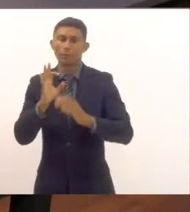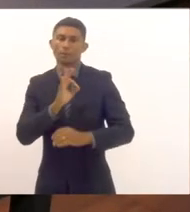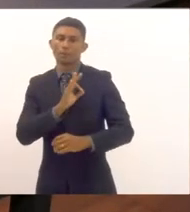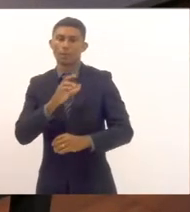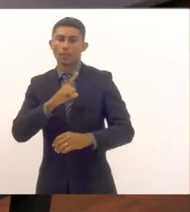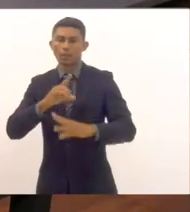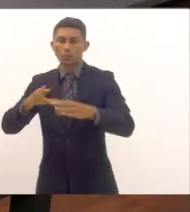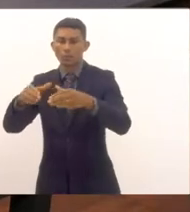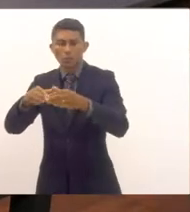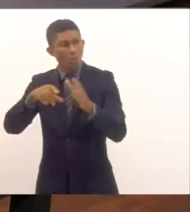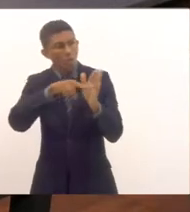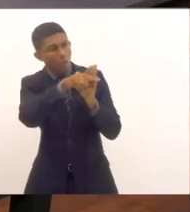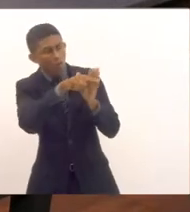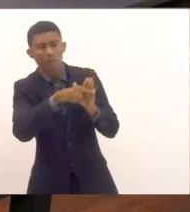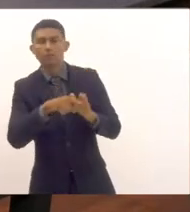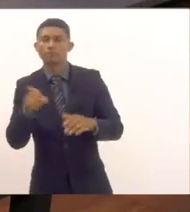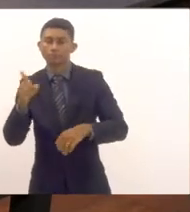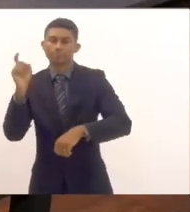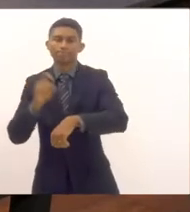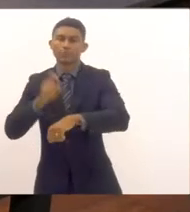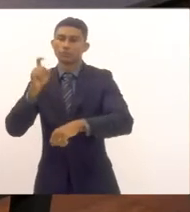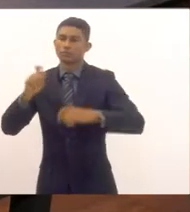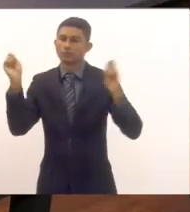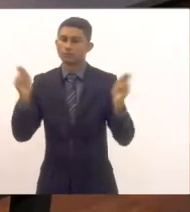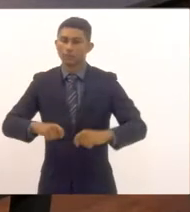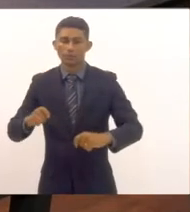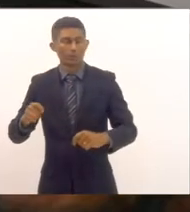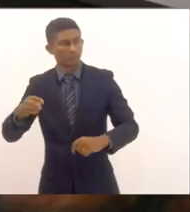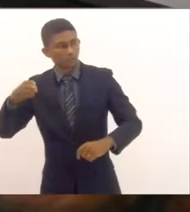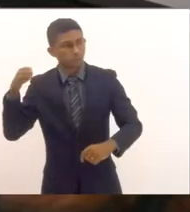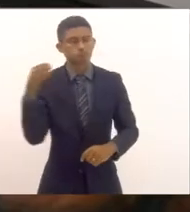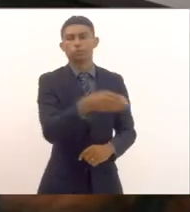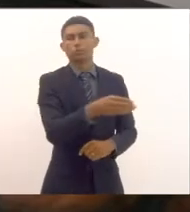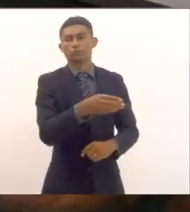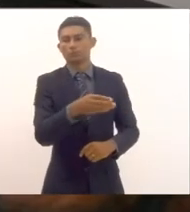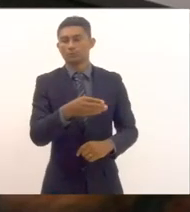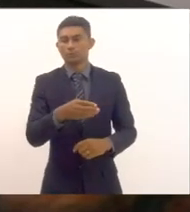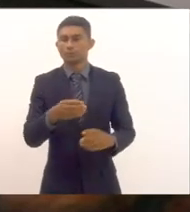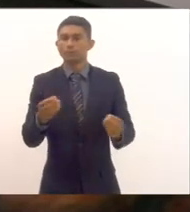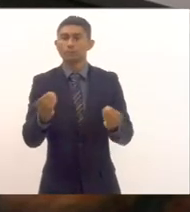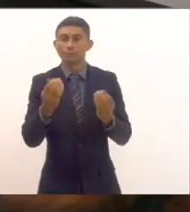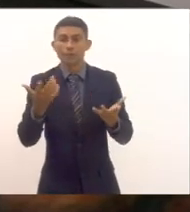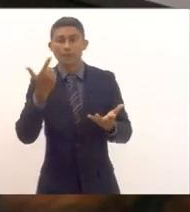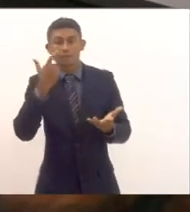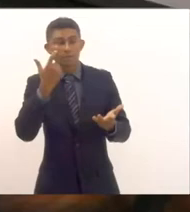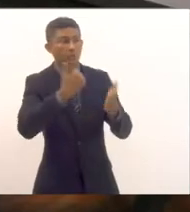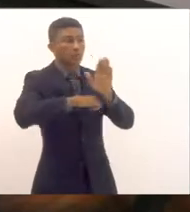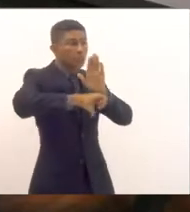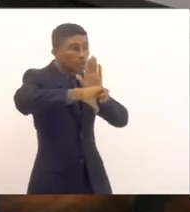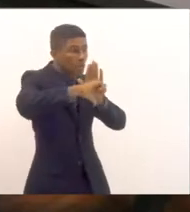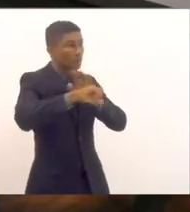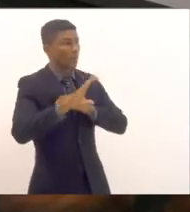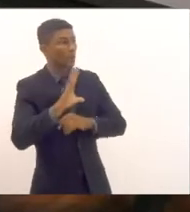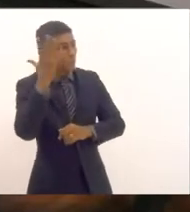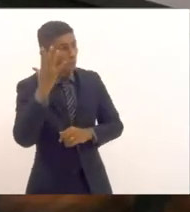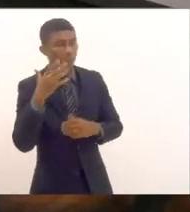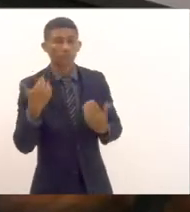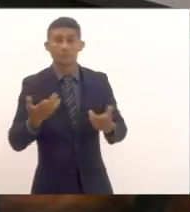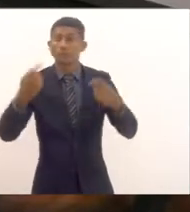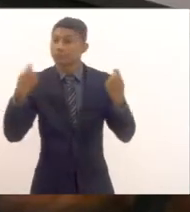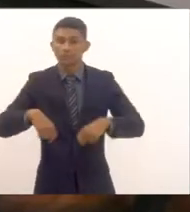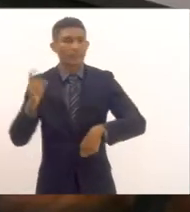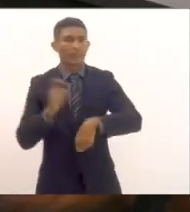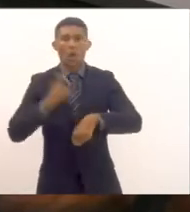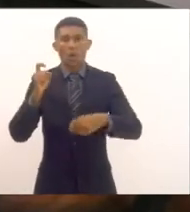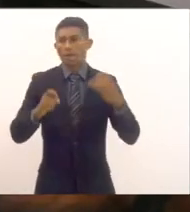de perícia que atende essa delegacia e até para comprovação da materialidade do crime é necessário que essa perícia seja